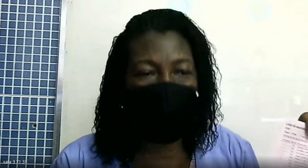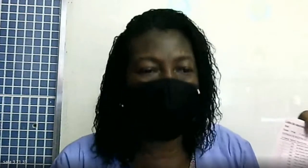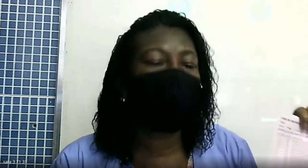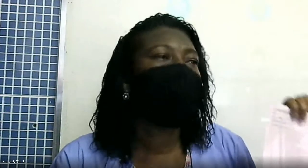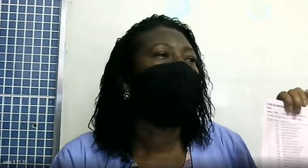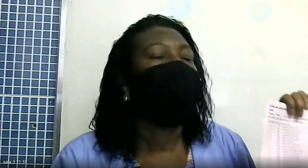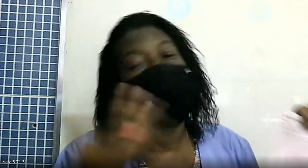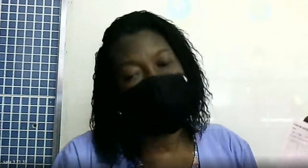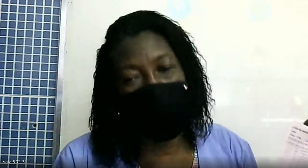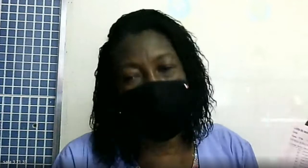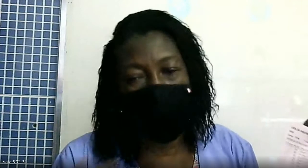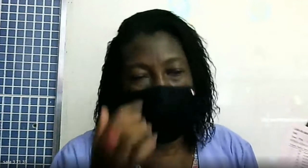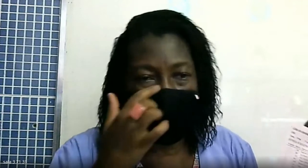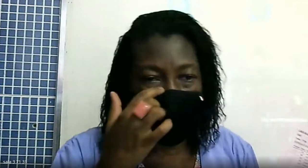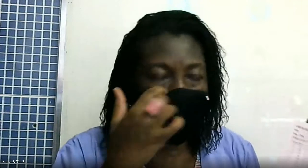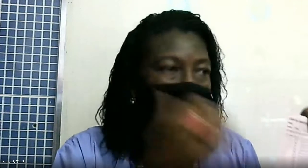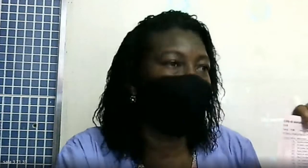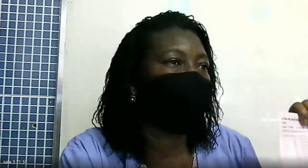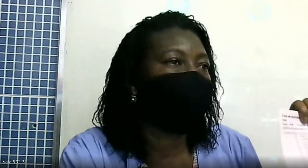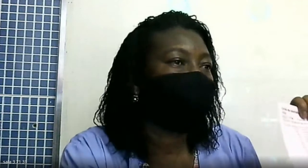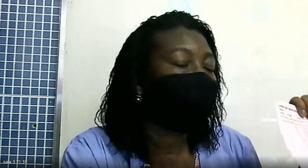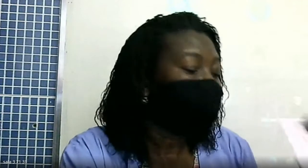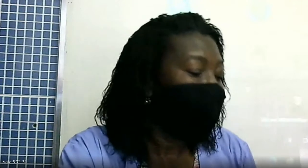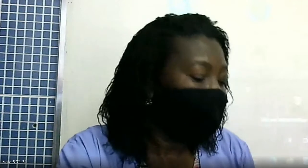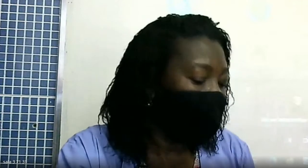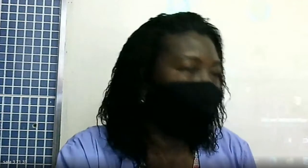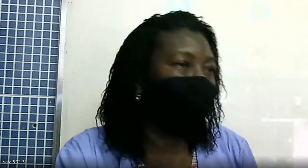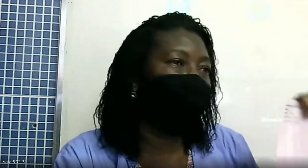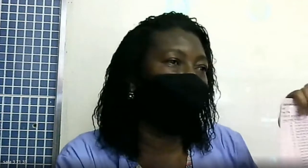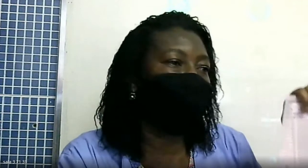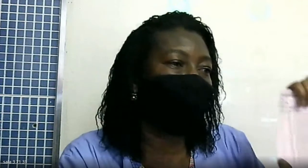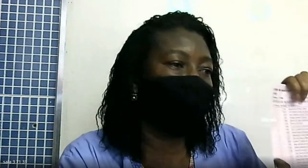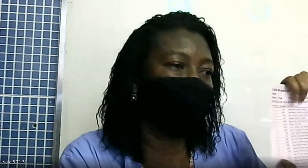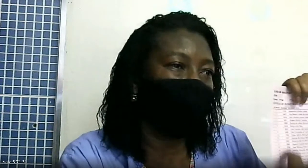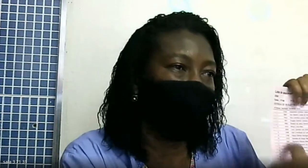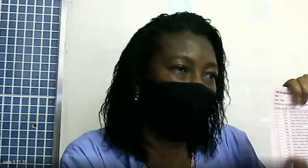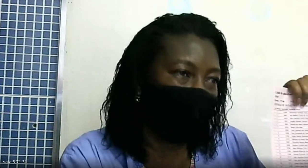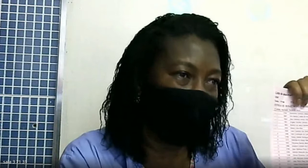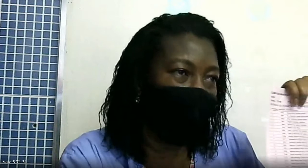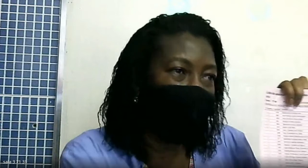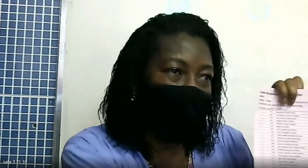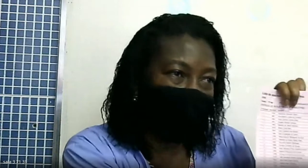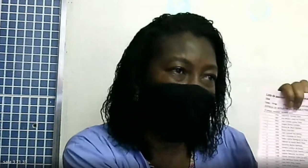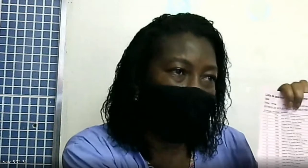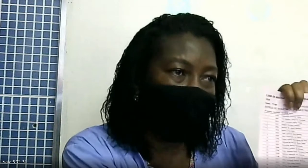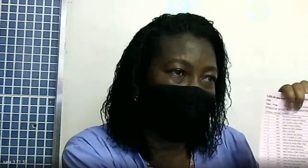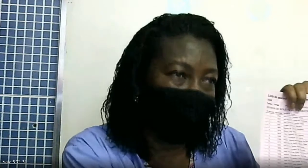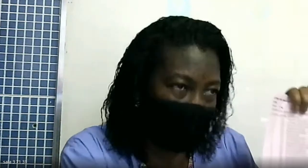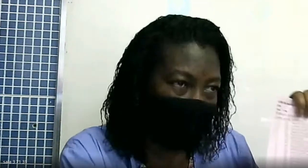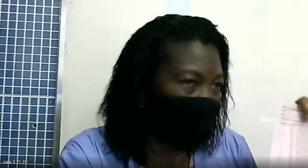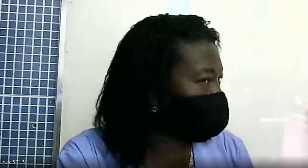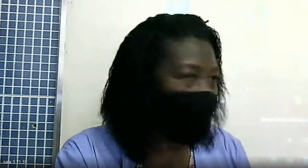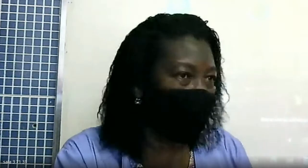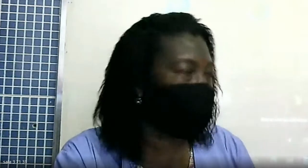tá bom? Aqui é só o pessoal que está presencial. Aí você vai procurar seu nomezinho aqui na lista e assinar do lado, tá